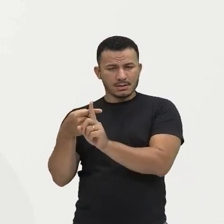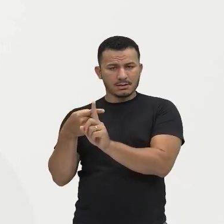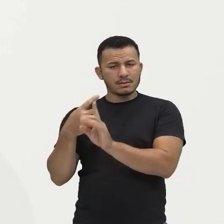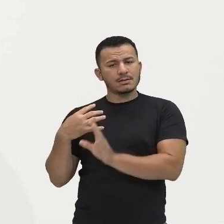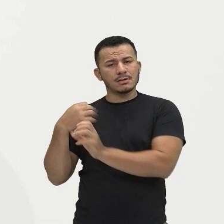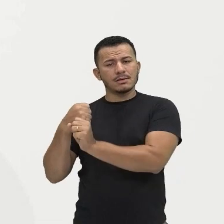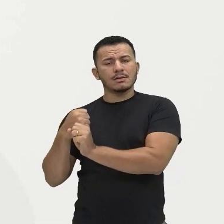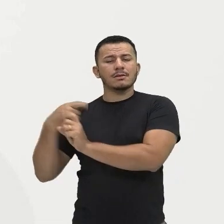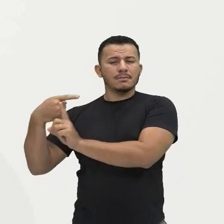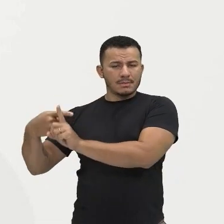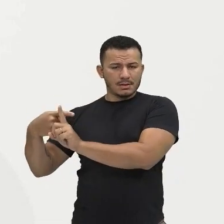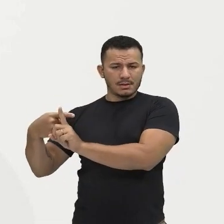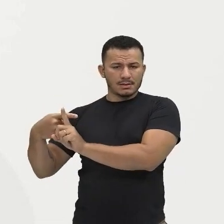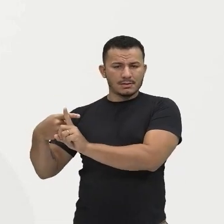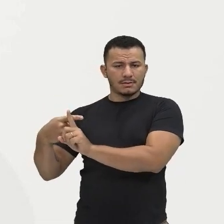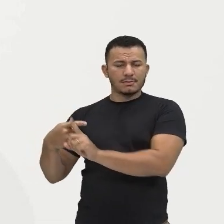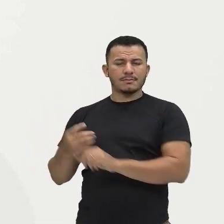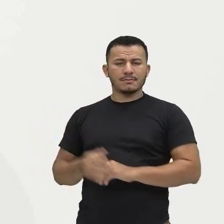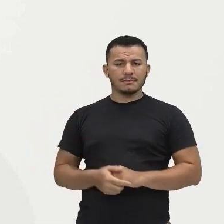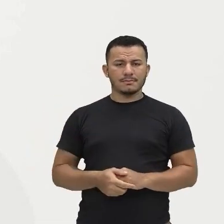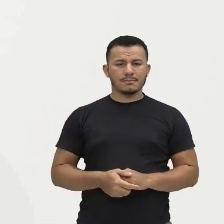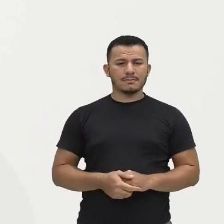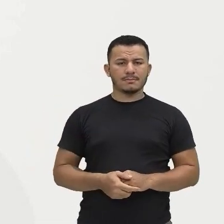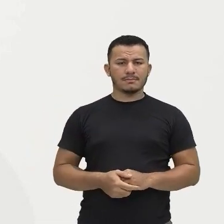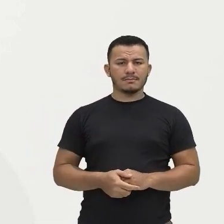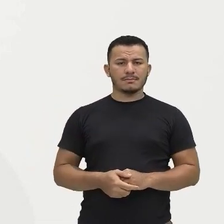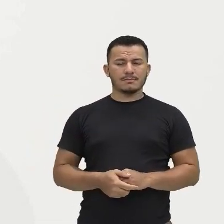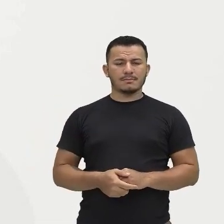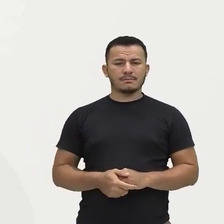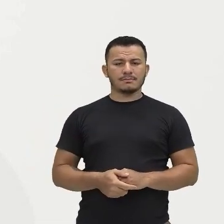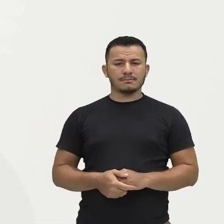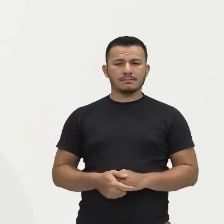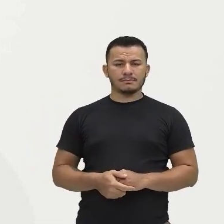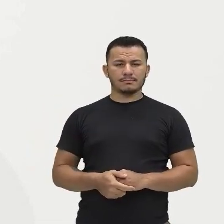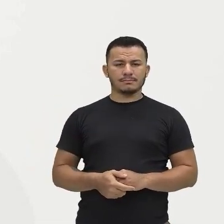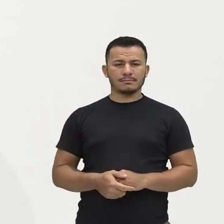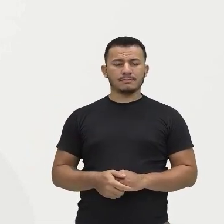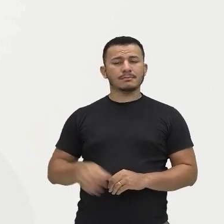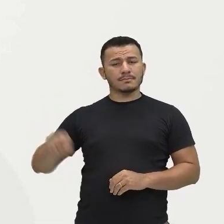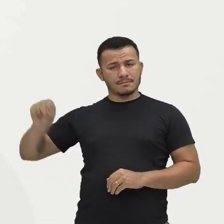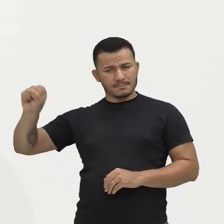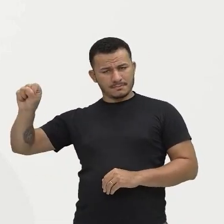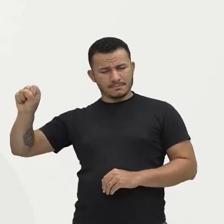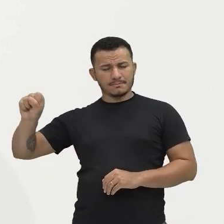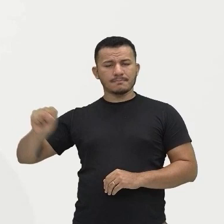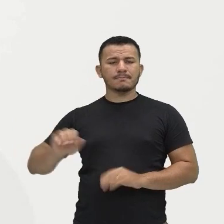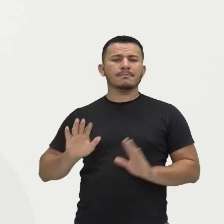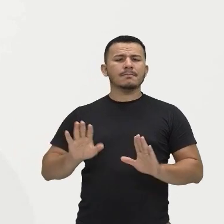me dar mais, olha aqui. E repete o 8. O que nós observamos? Olha